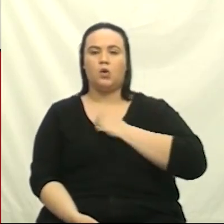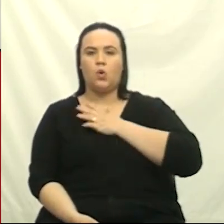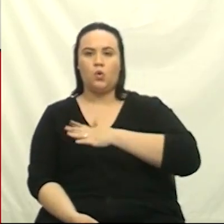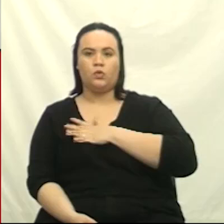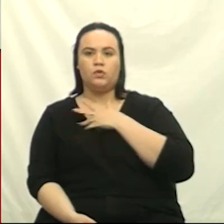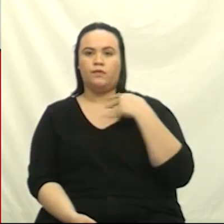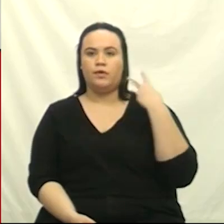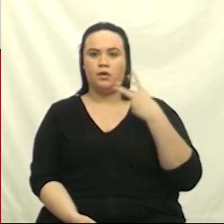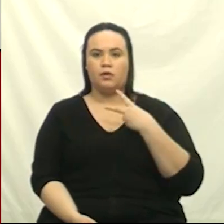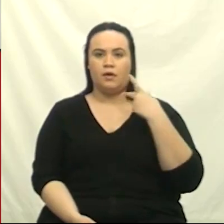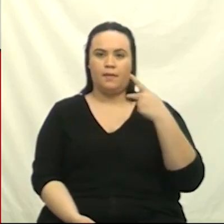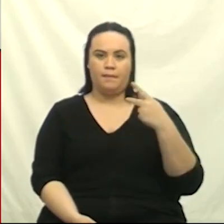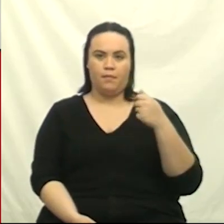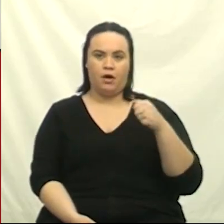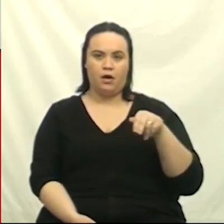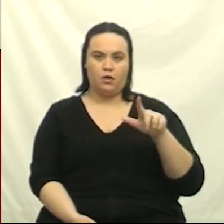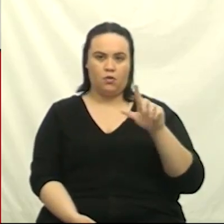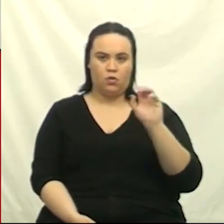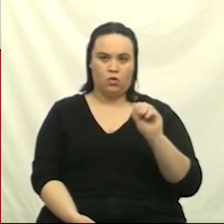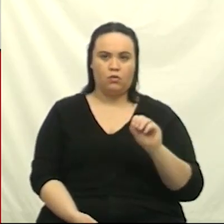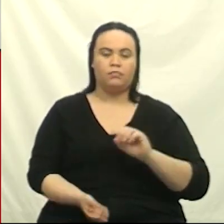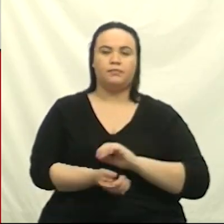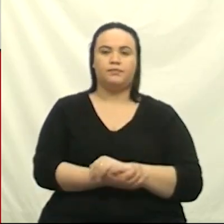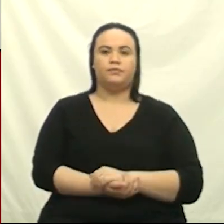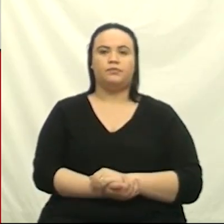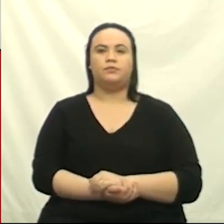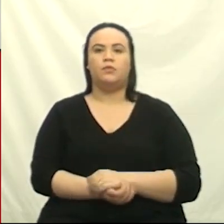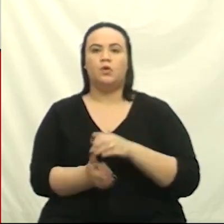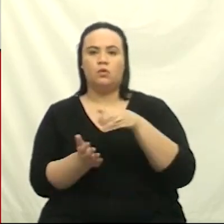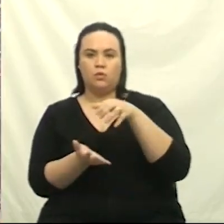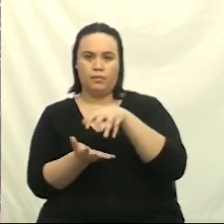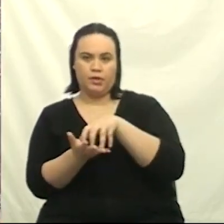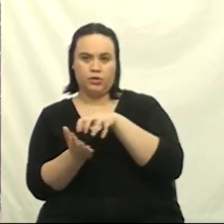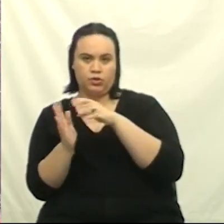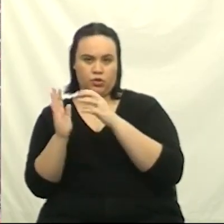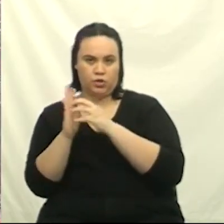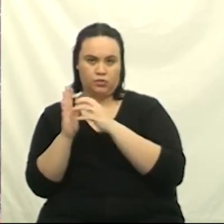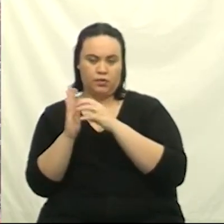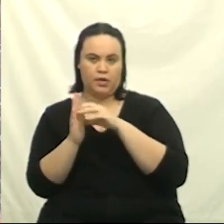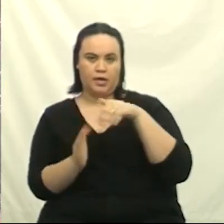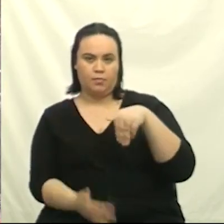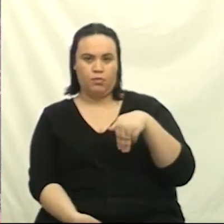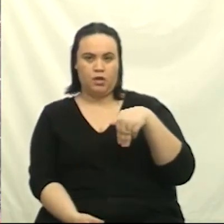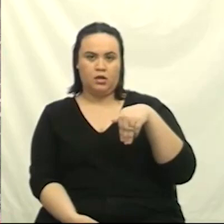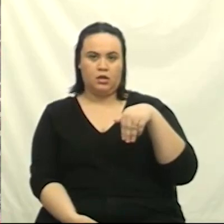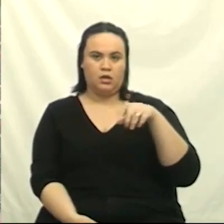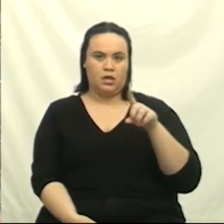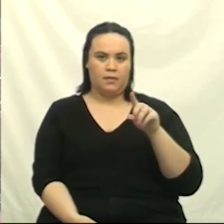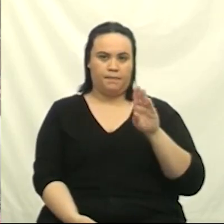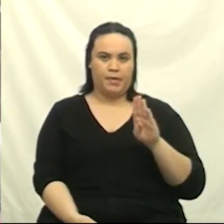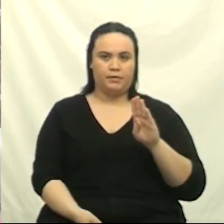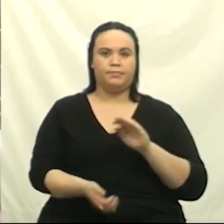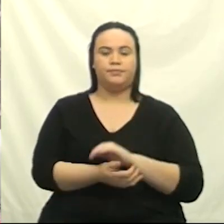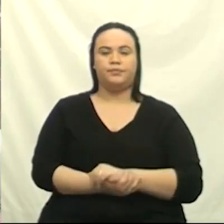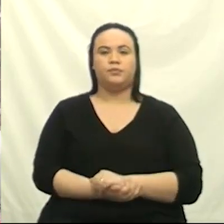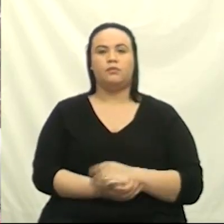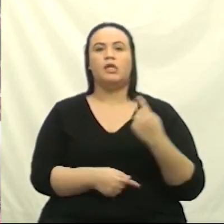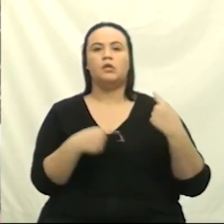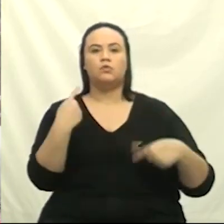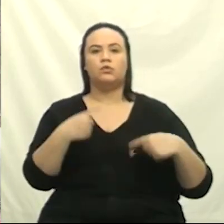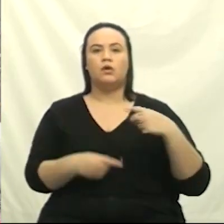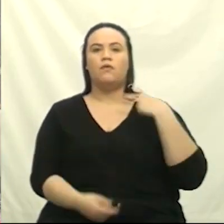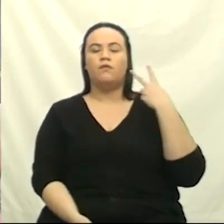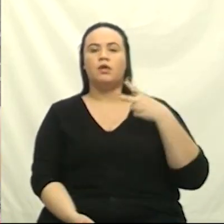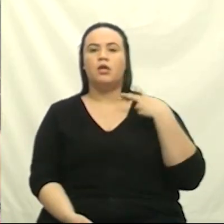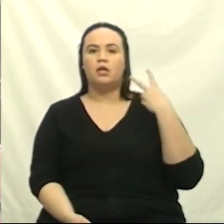Vereador José Paulo Ferrarese Partido MDB A moção 034 está em discussão